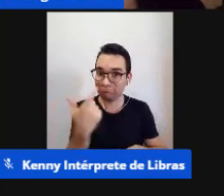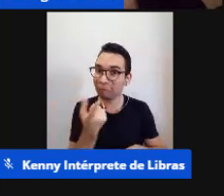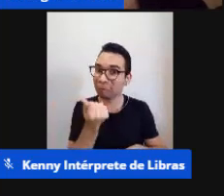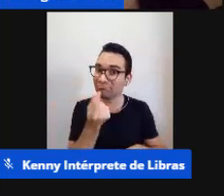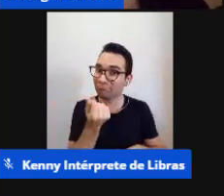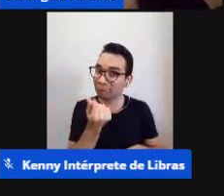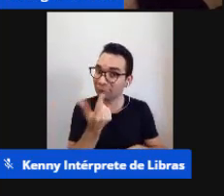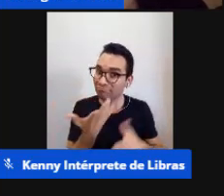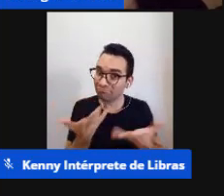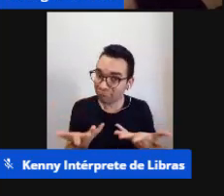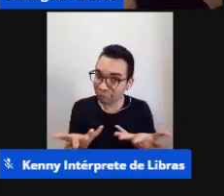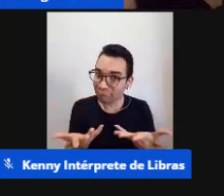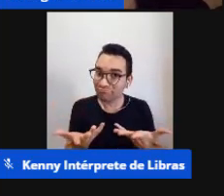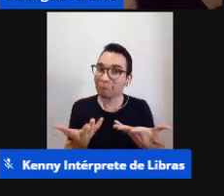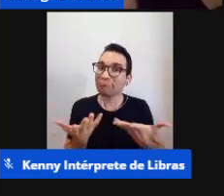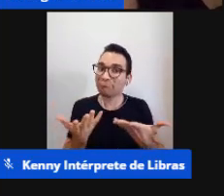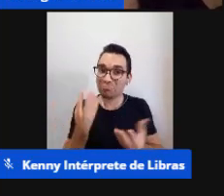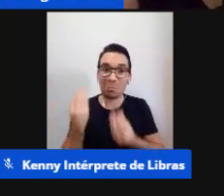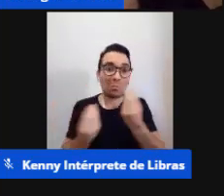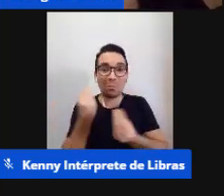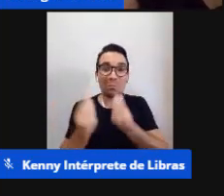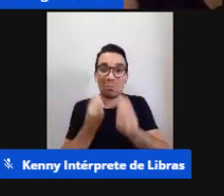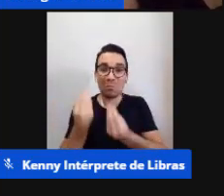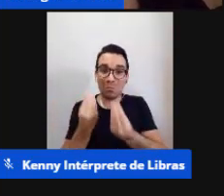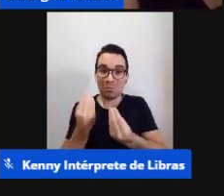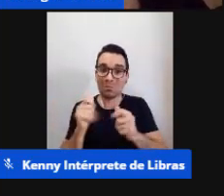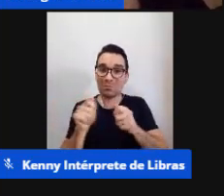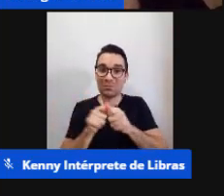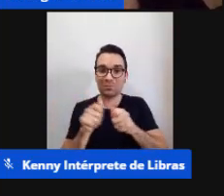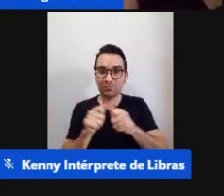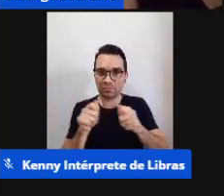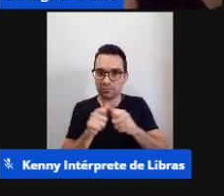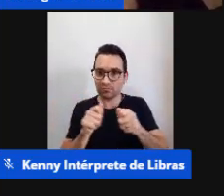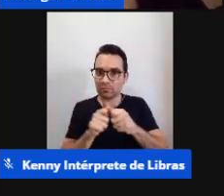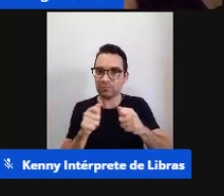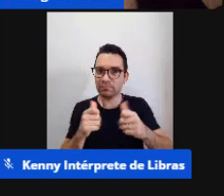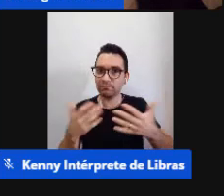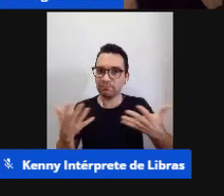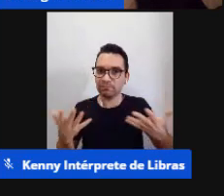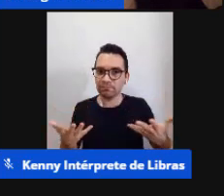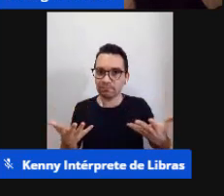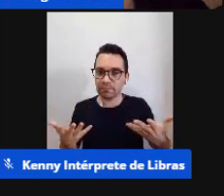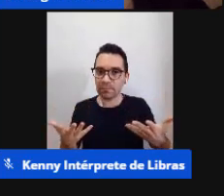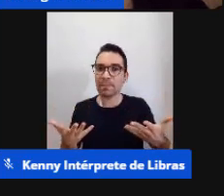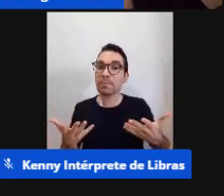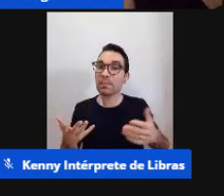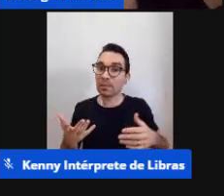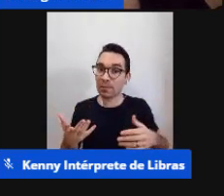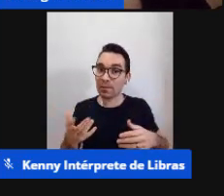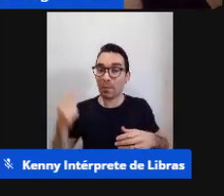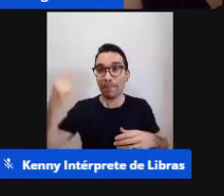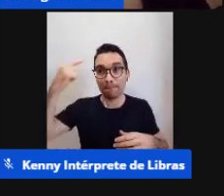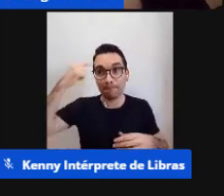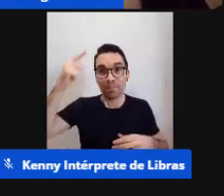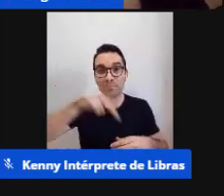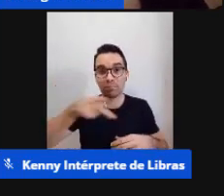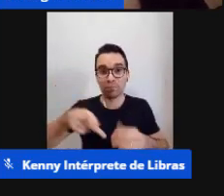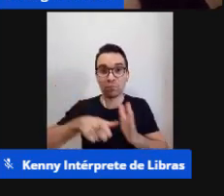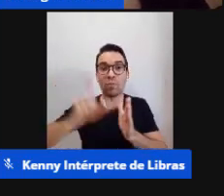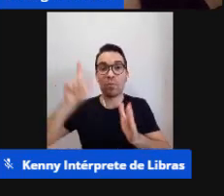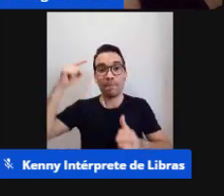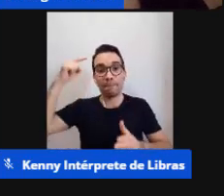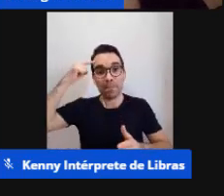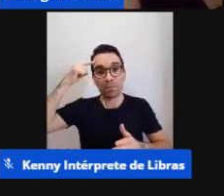do planejamento, como nós falamos, esse pai tem que poder trabalhar essa atividade com a